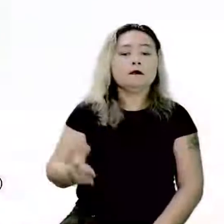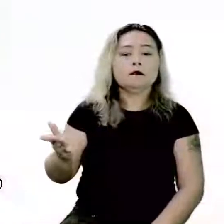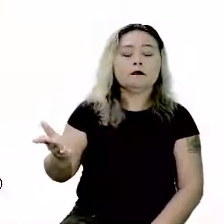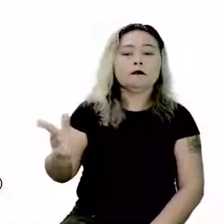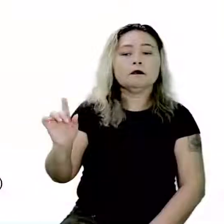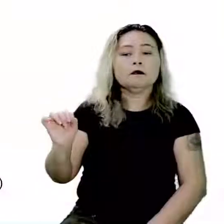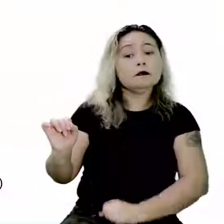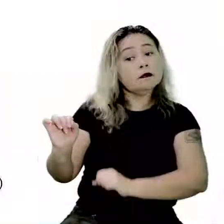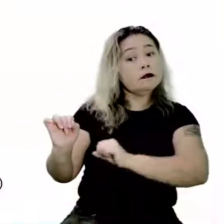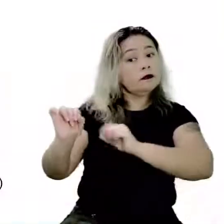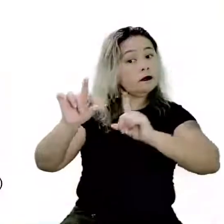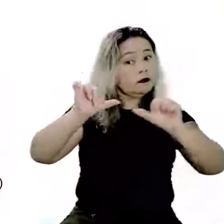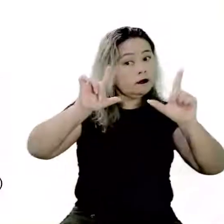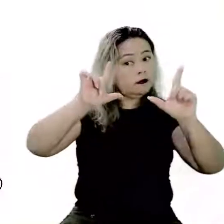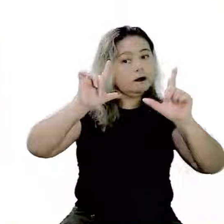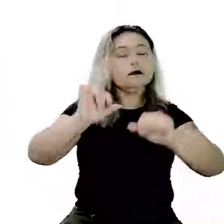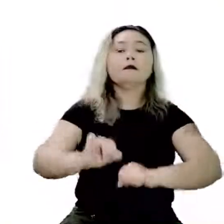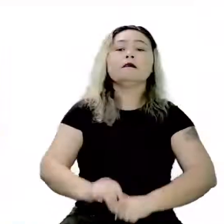do meu diretor.